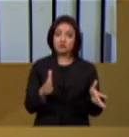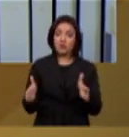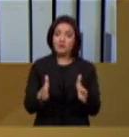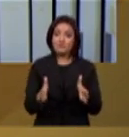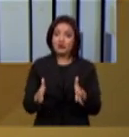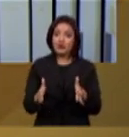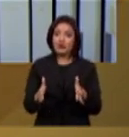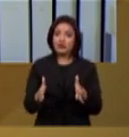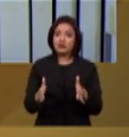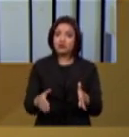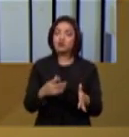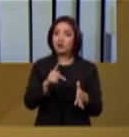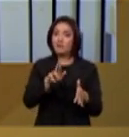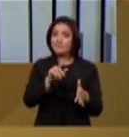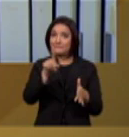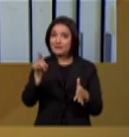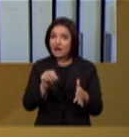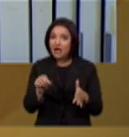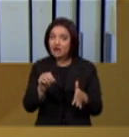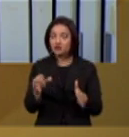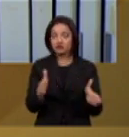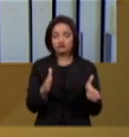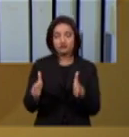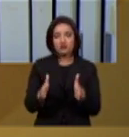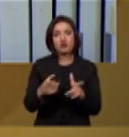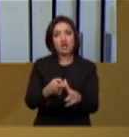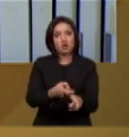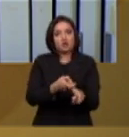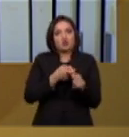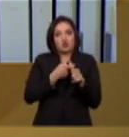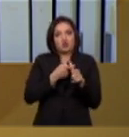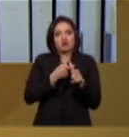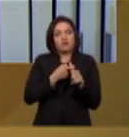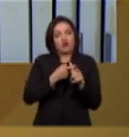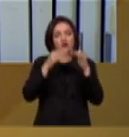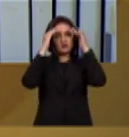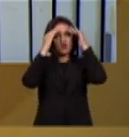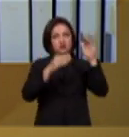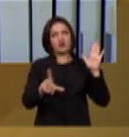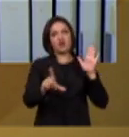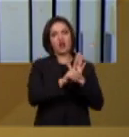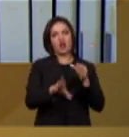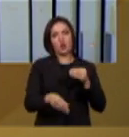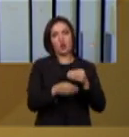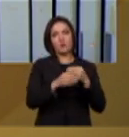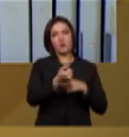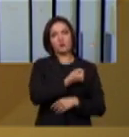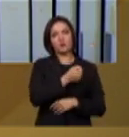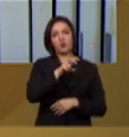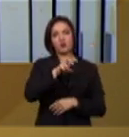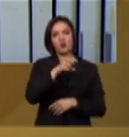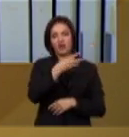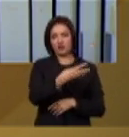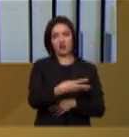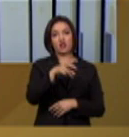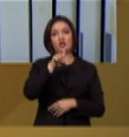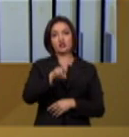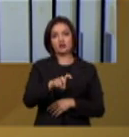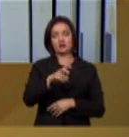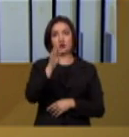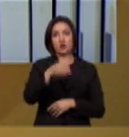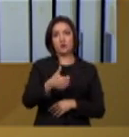prazos ficam, por força legal, suspensos, nos termos da Lei Complementar 35 de